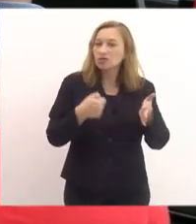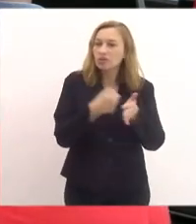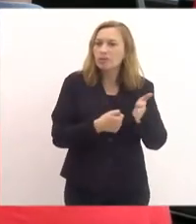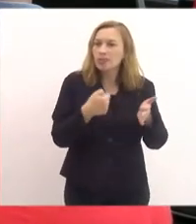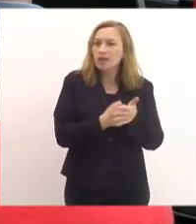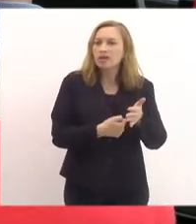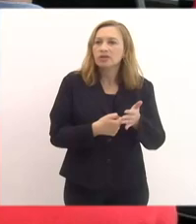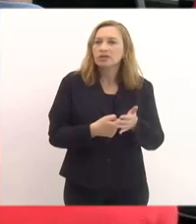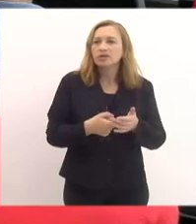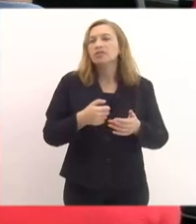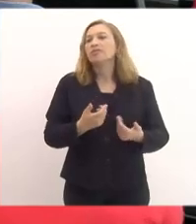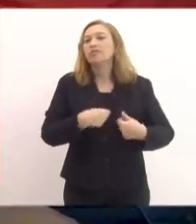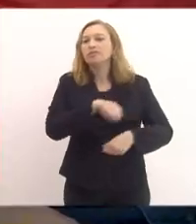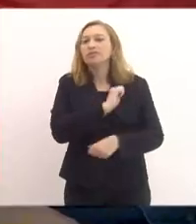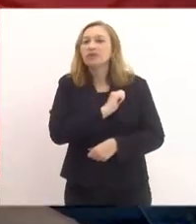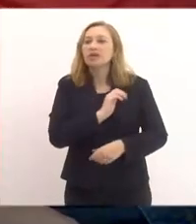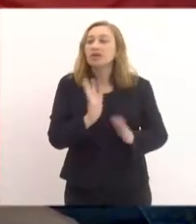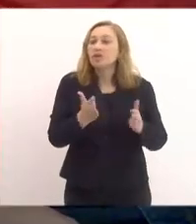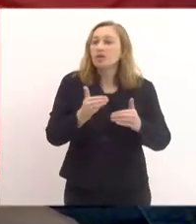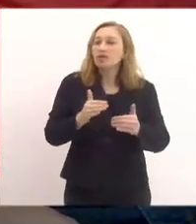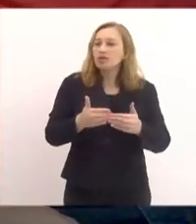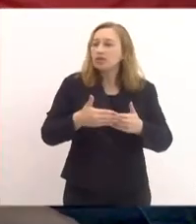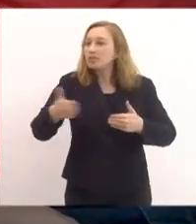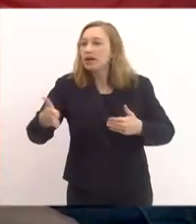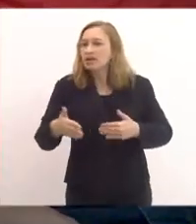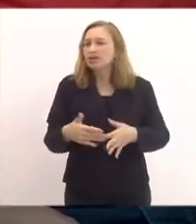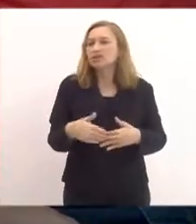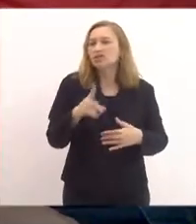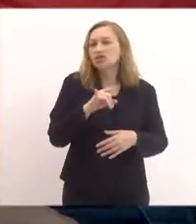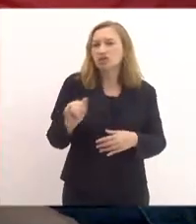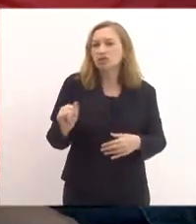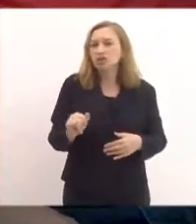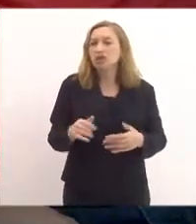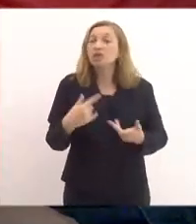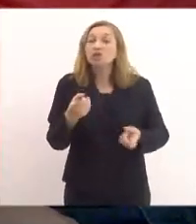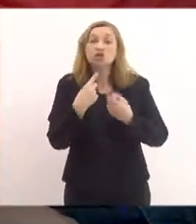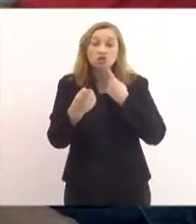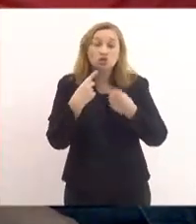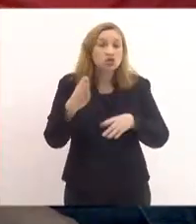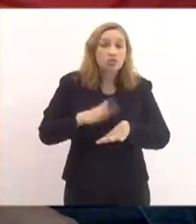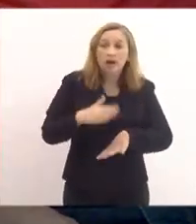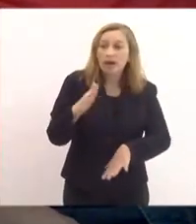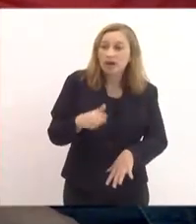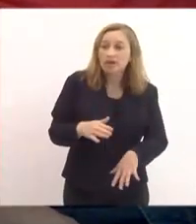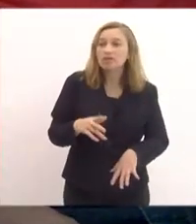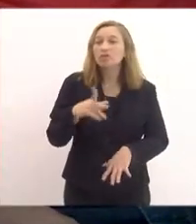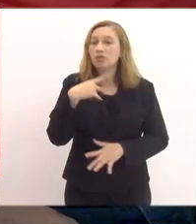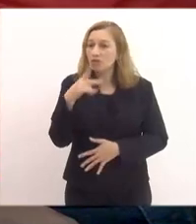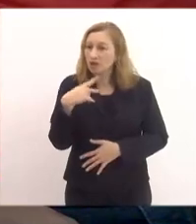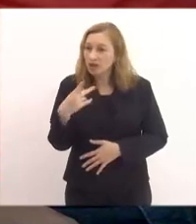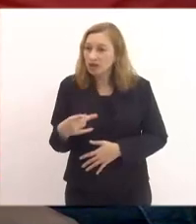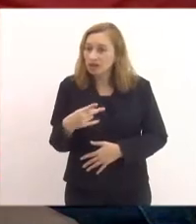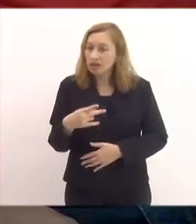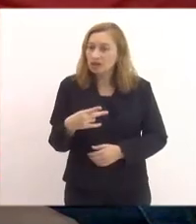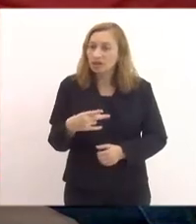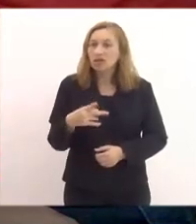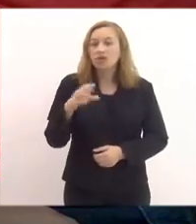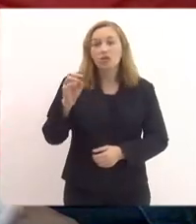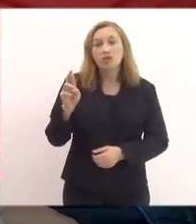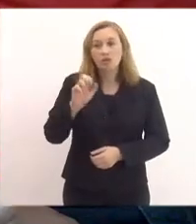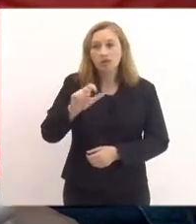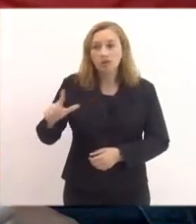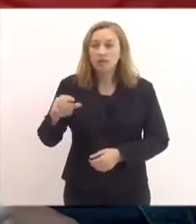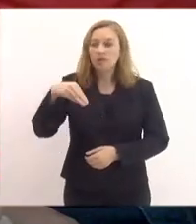conta do regime de recuperação fiscal, que agora foi prorrogado. Então a gente tem que discutir mais ainda. E foi o que eu falei para o Coronel Moraes